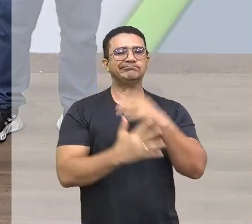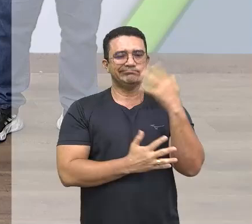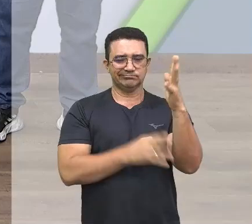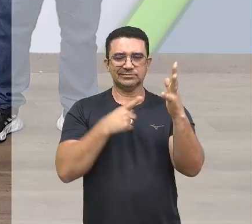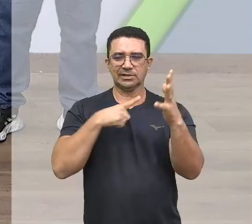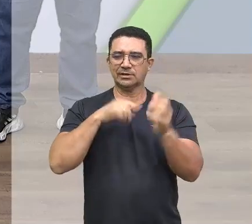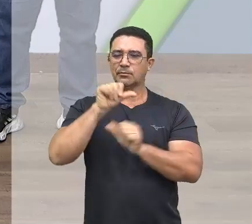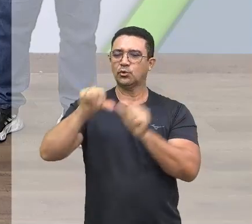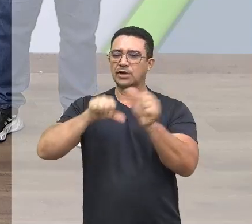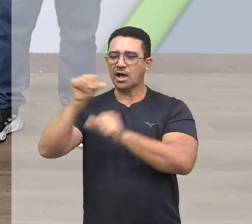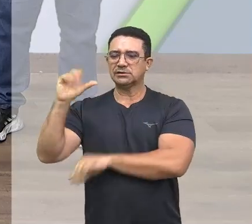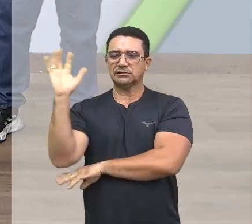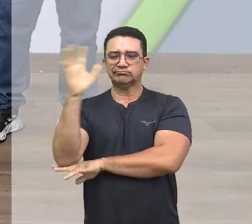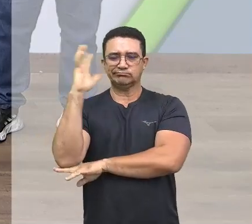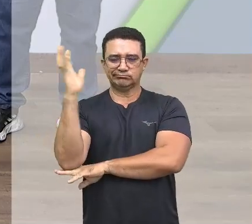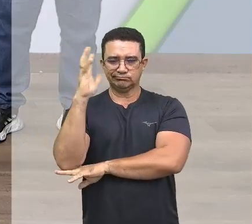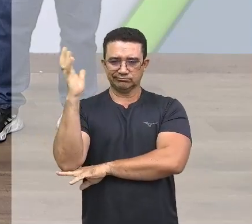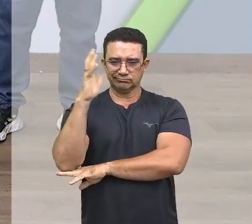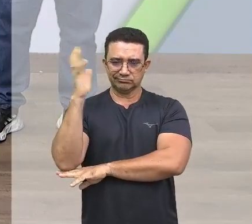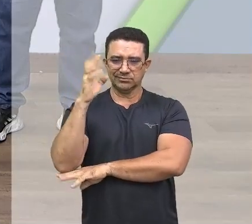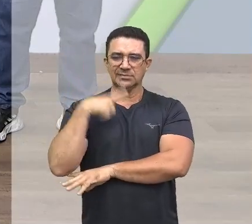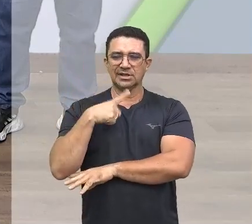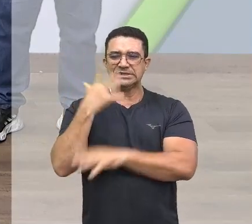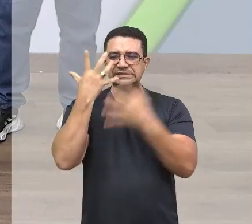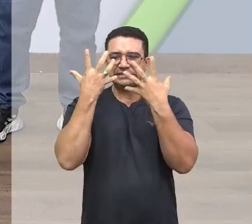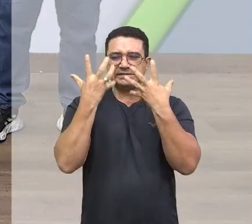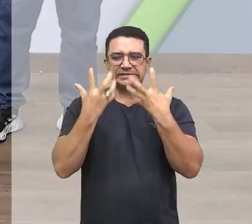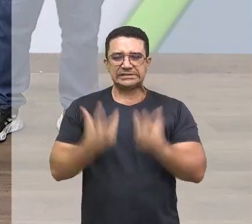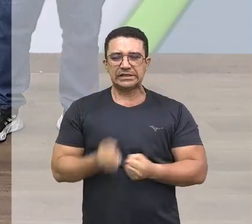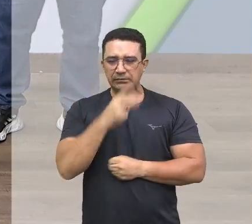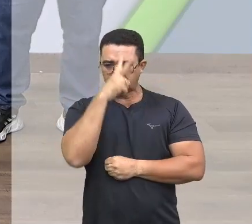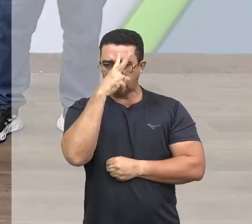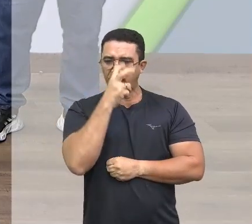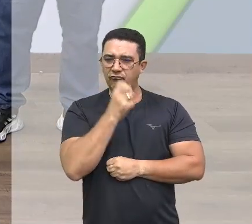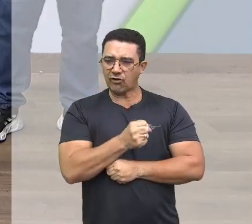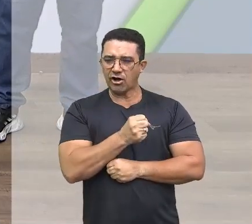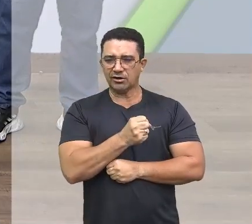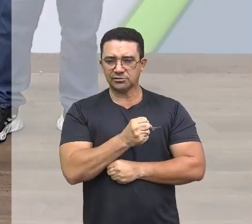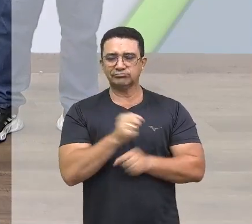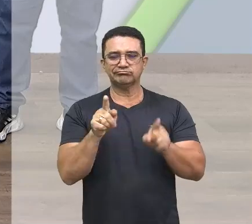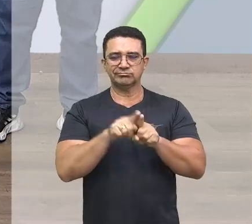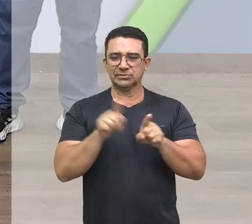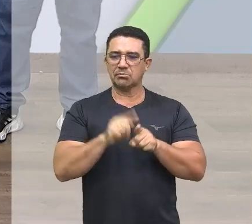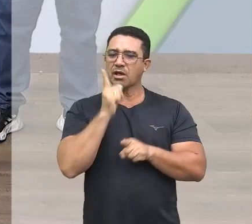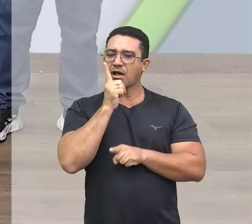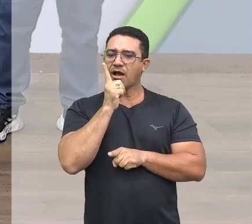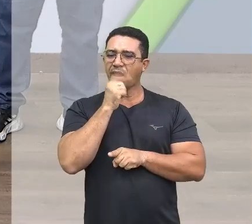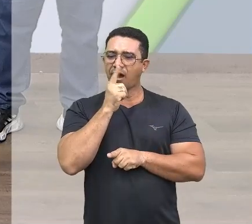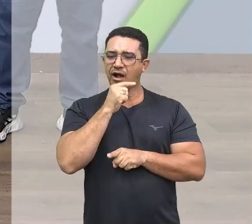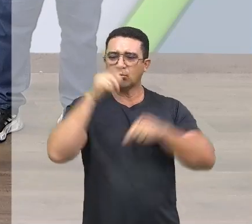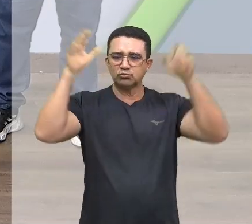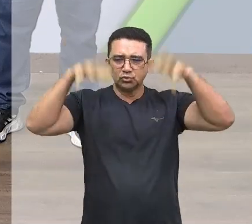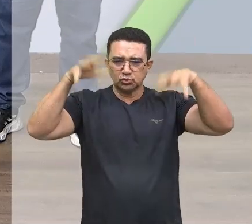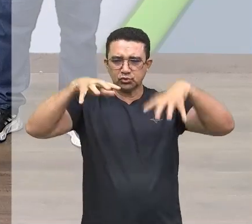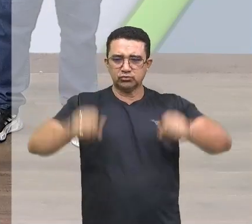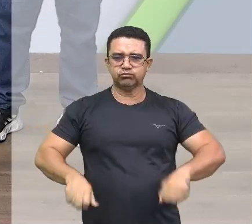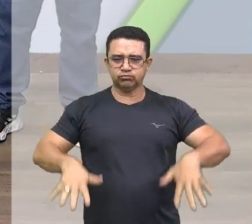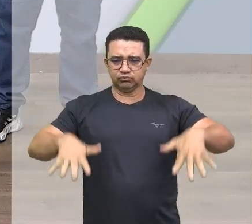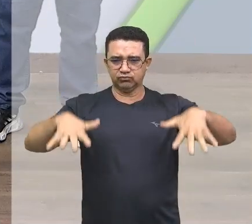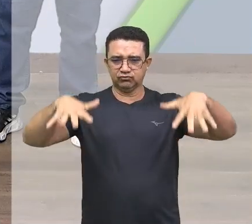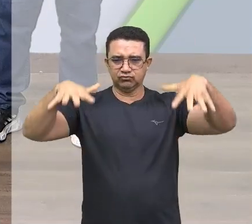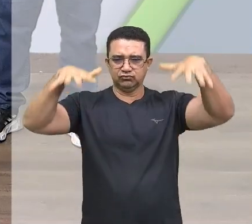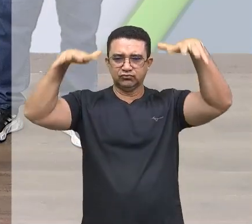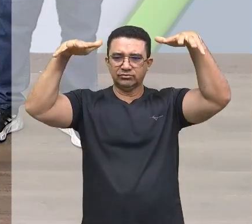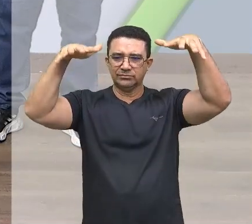eventos extremos, né? Sejam com secas excessivas ou com enchentes também excessivas,